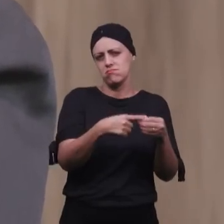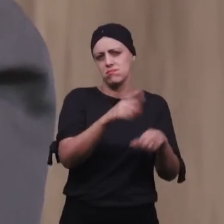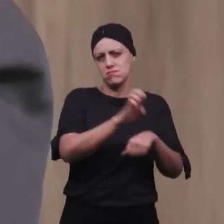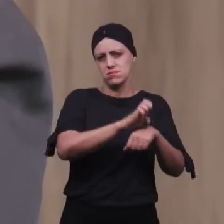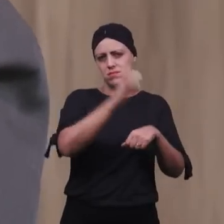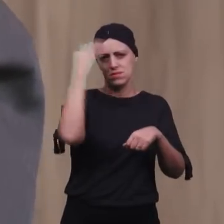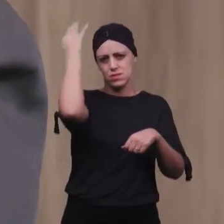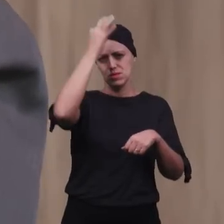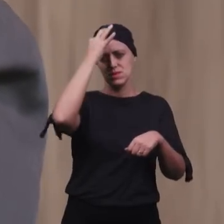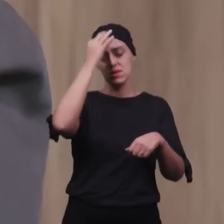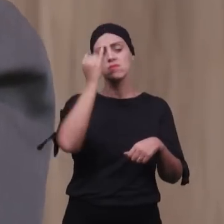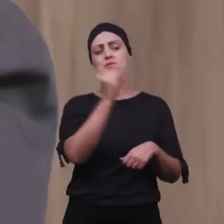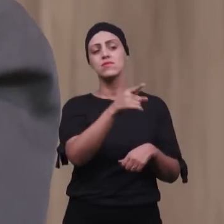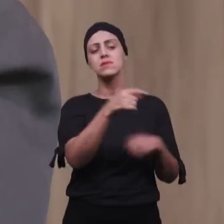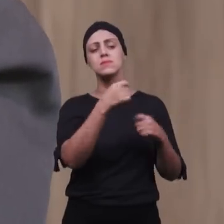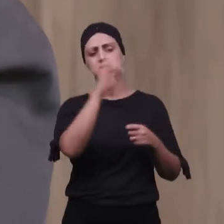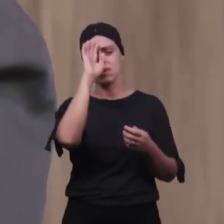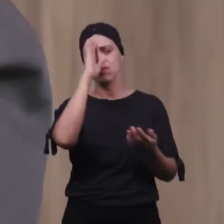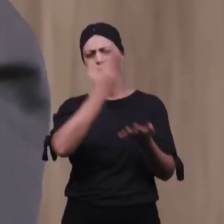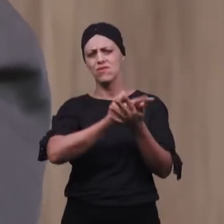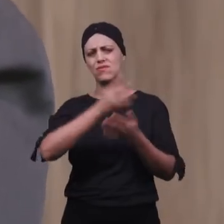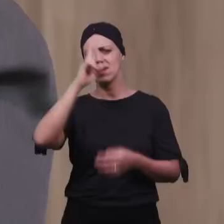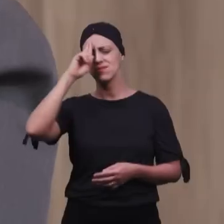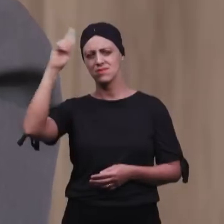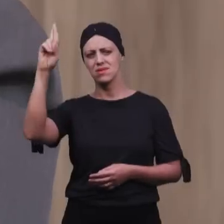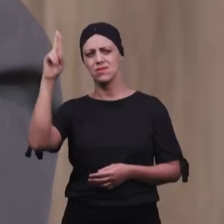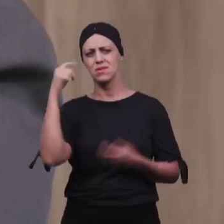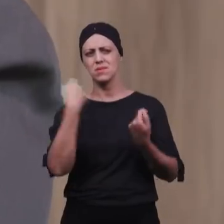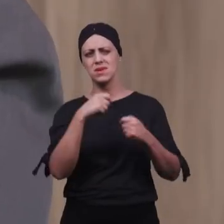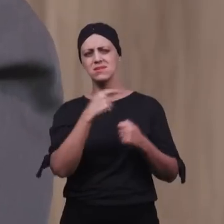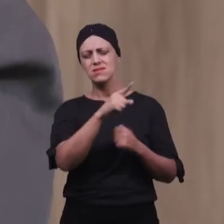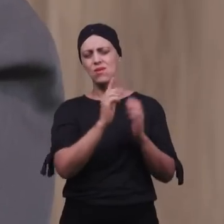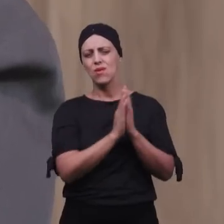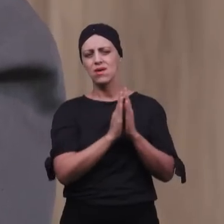você precisa confiar no Senhor, buscar no Senhor,